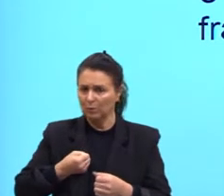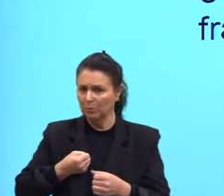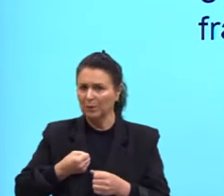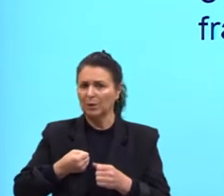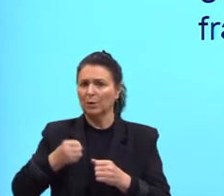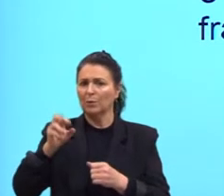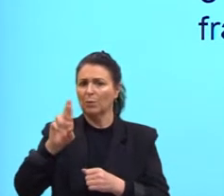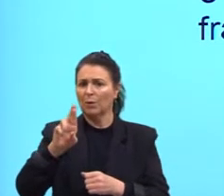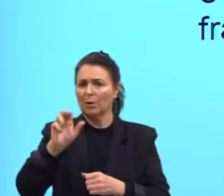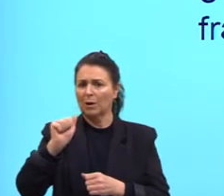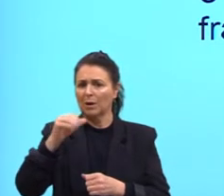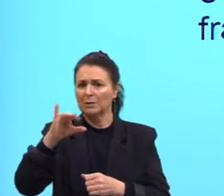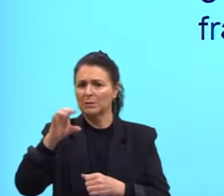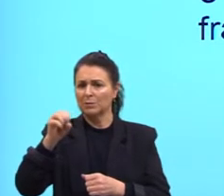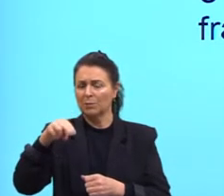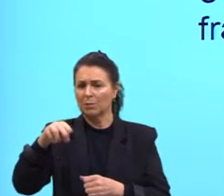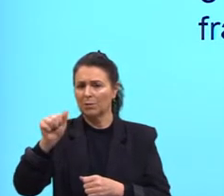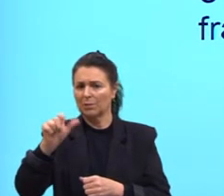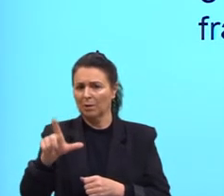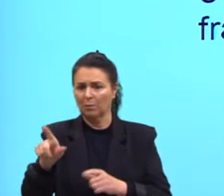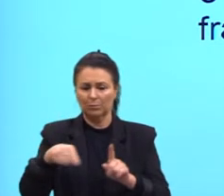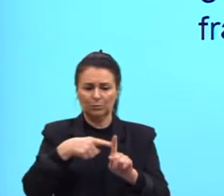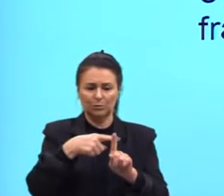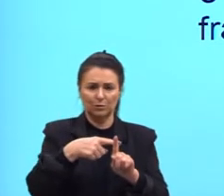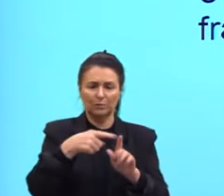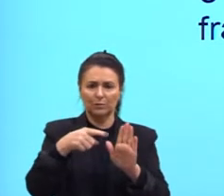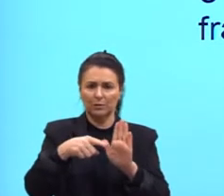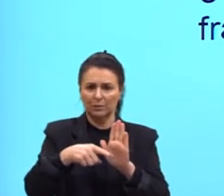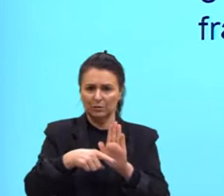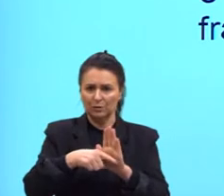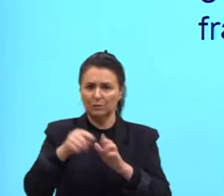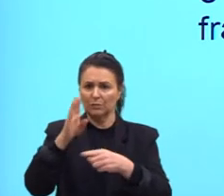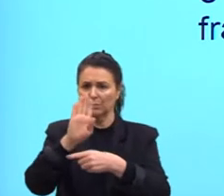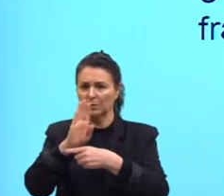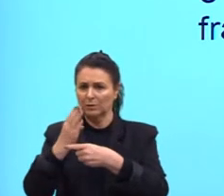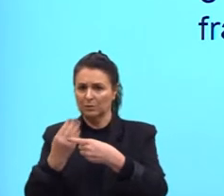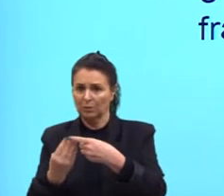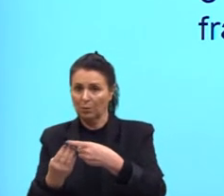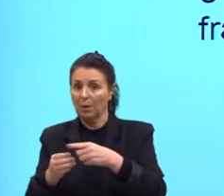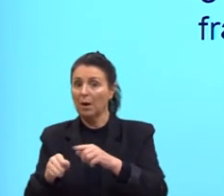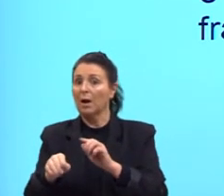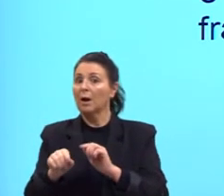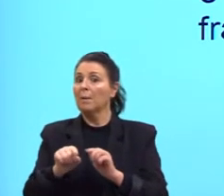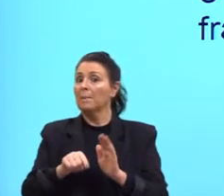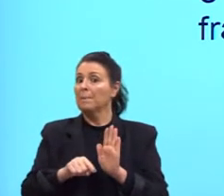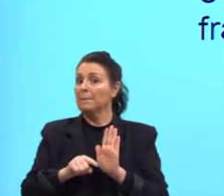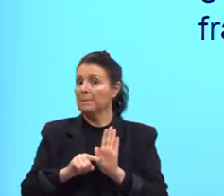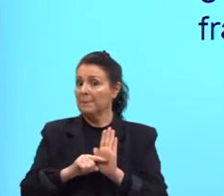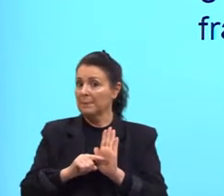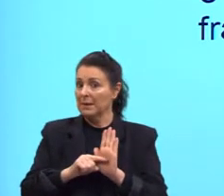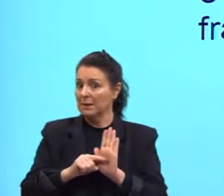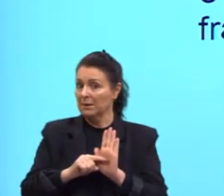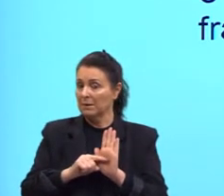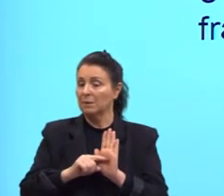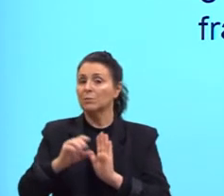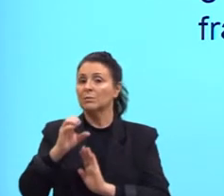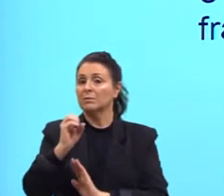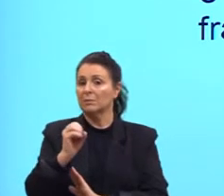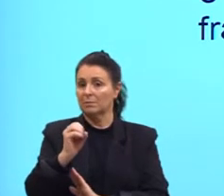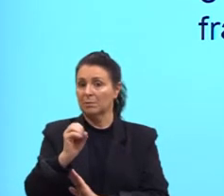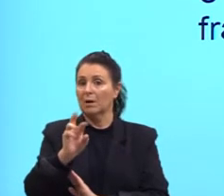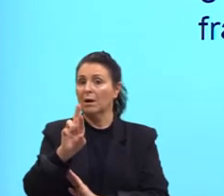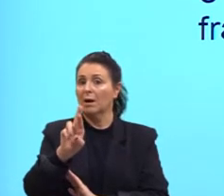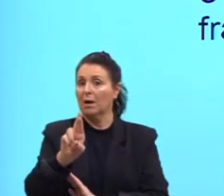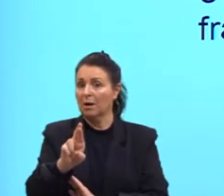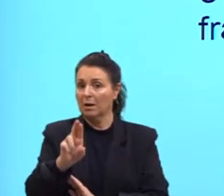sejam eles então positivos negativos frações exceto o número zero a razão